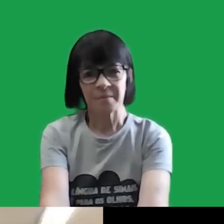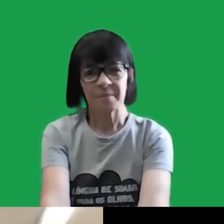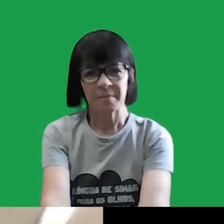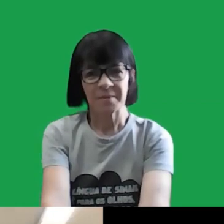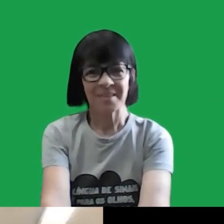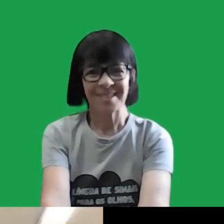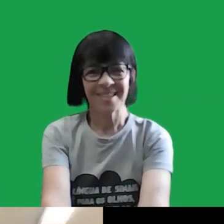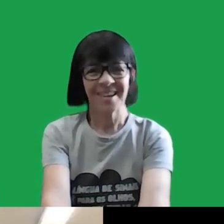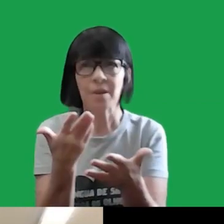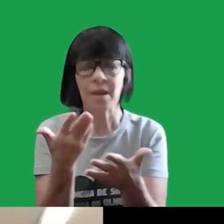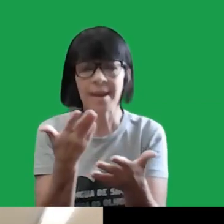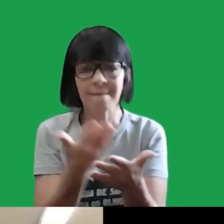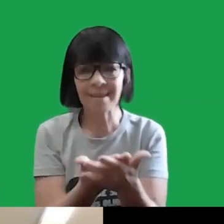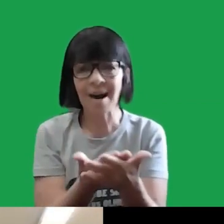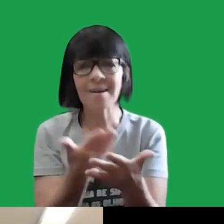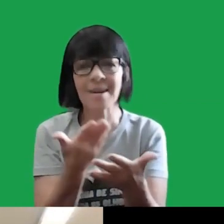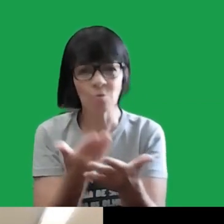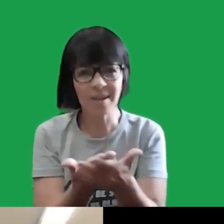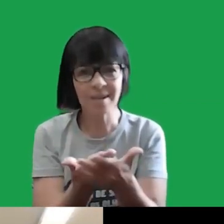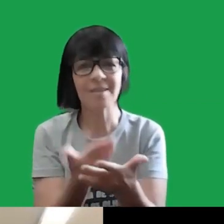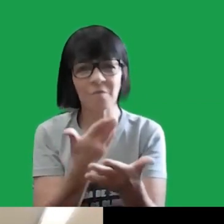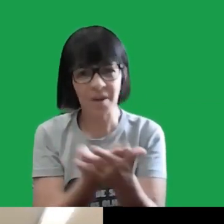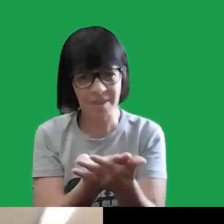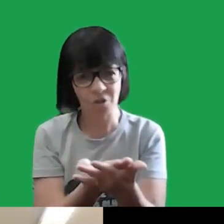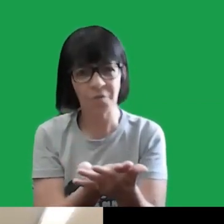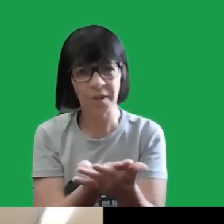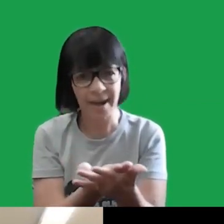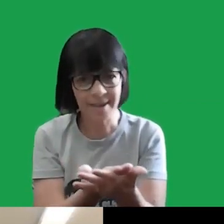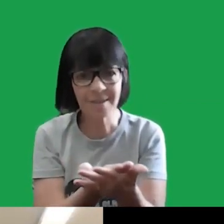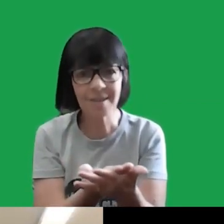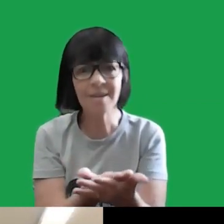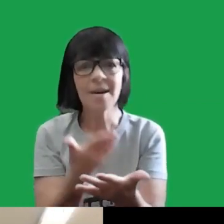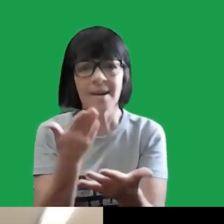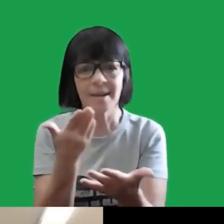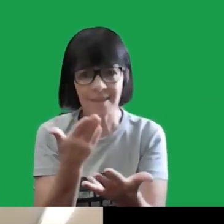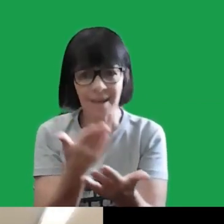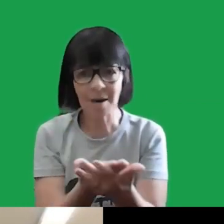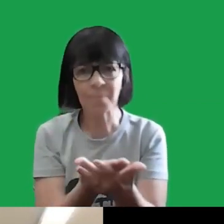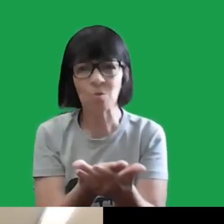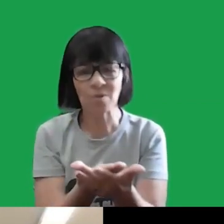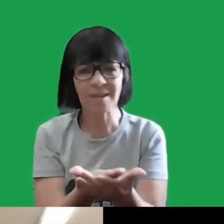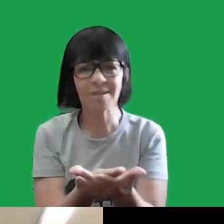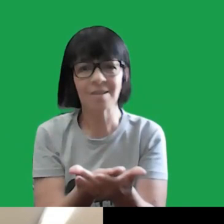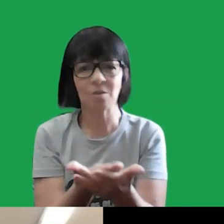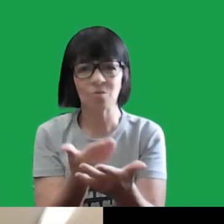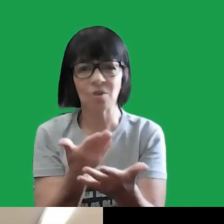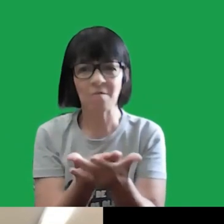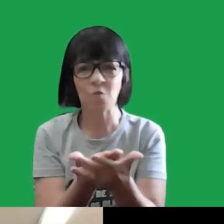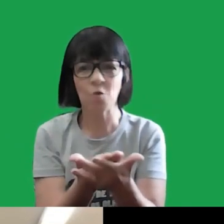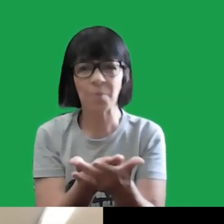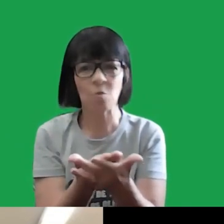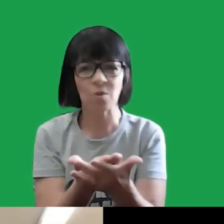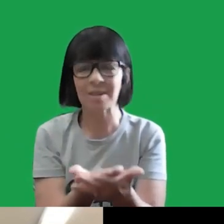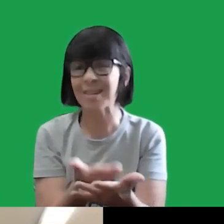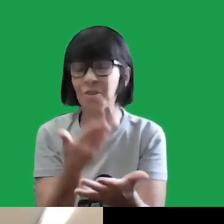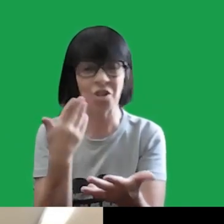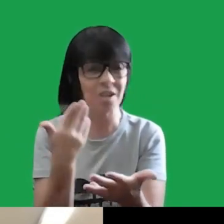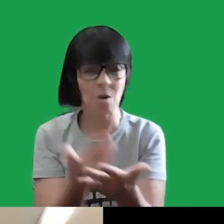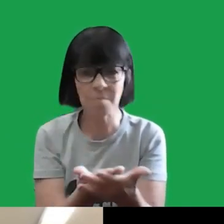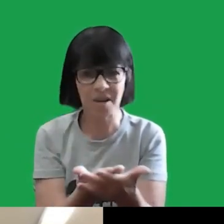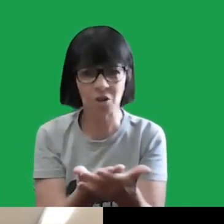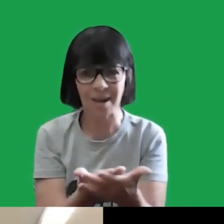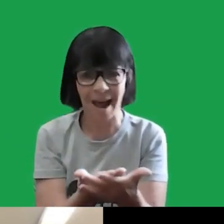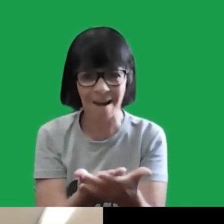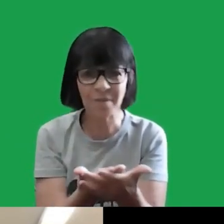é isso. Entrar na Uníntese fez a diferença. Entrar para a Uníntese nos levou para coisas que a